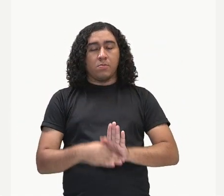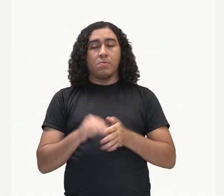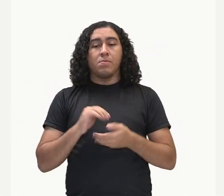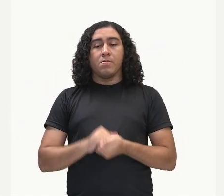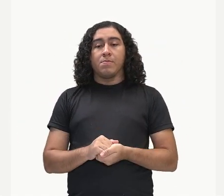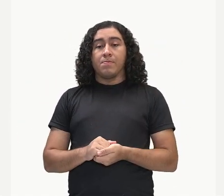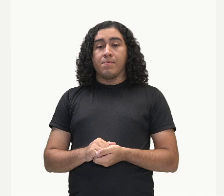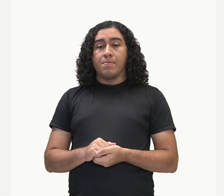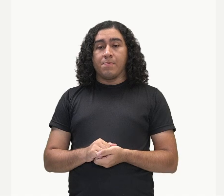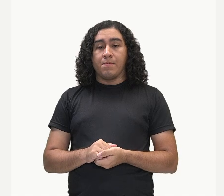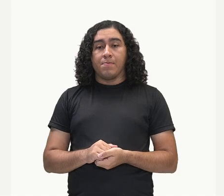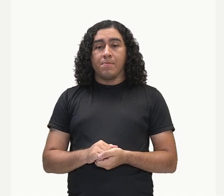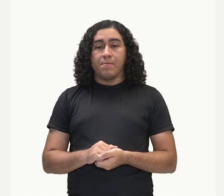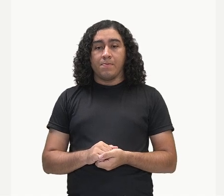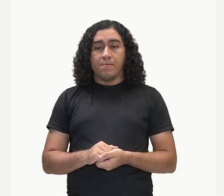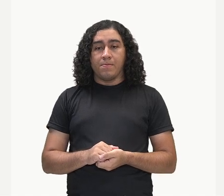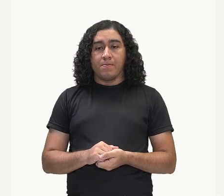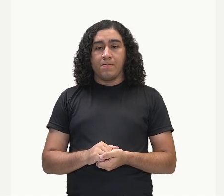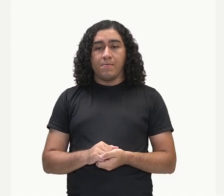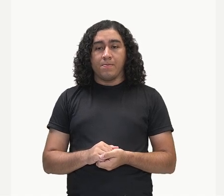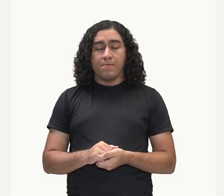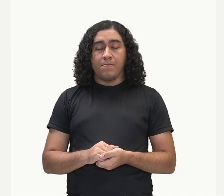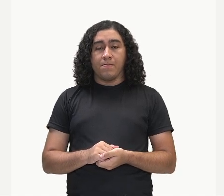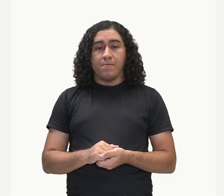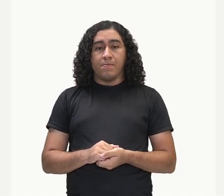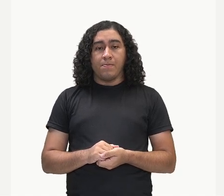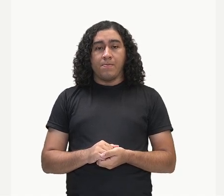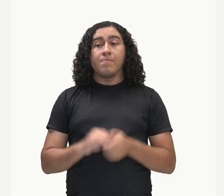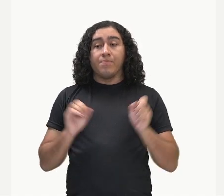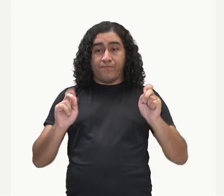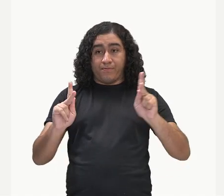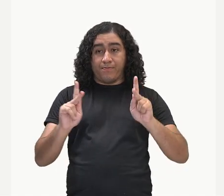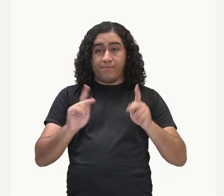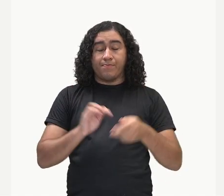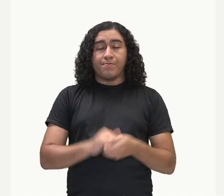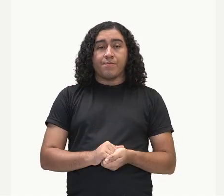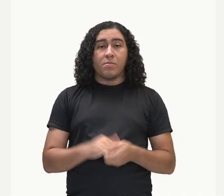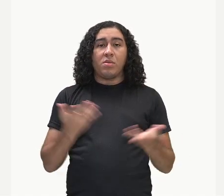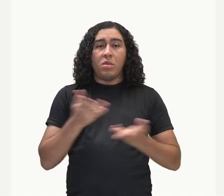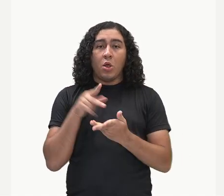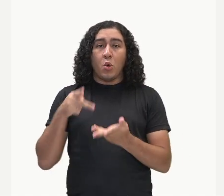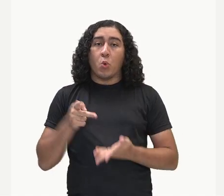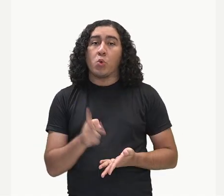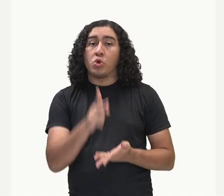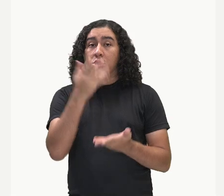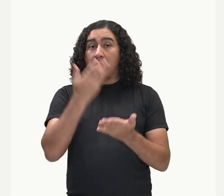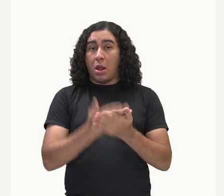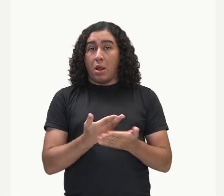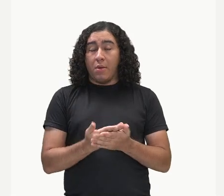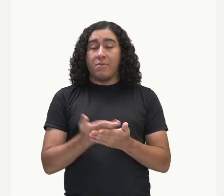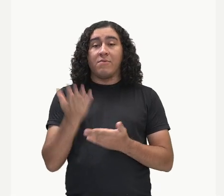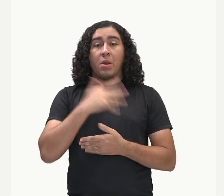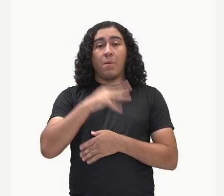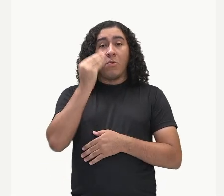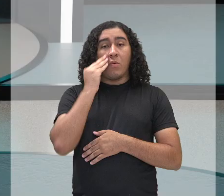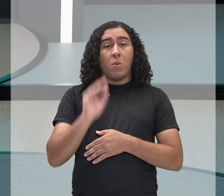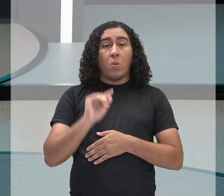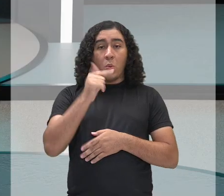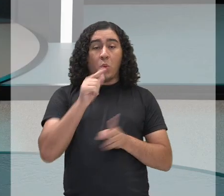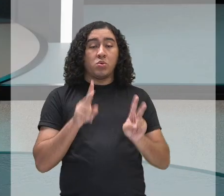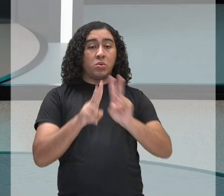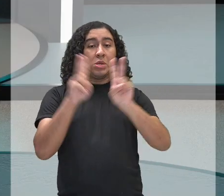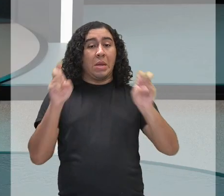her, it, us, you, them. Ok? Continuando na nossa aula, agora a gente vai para um outro tópico